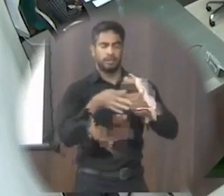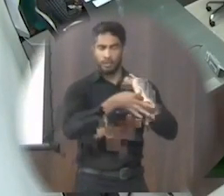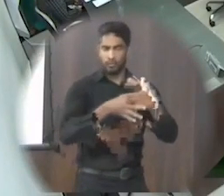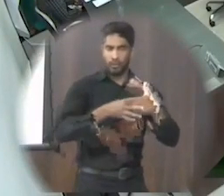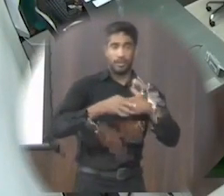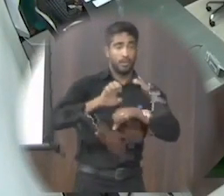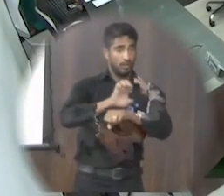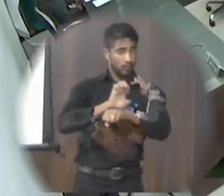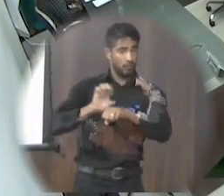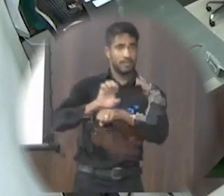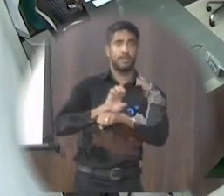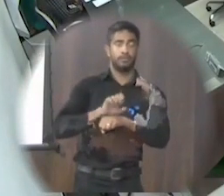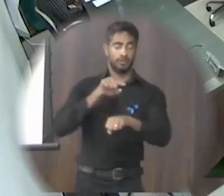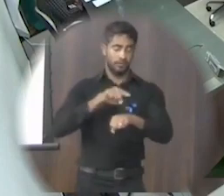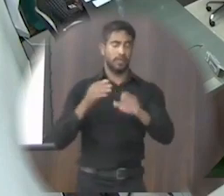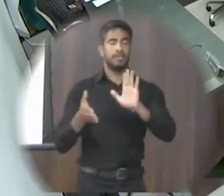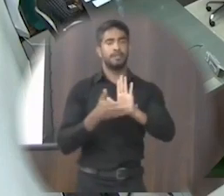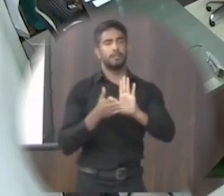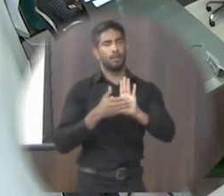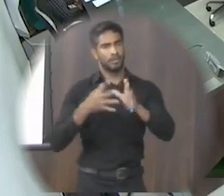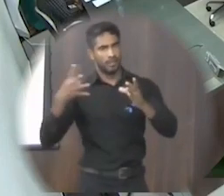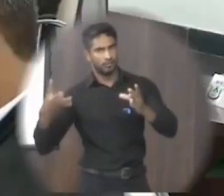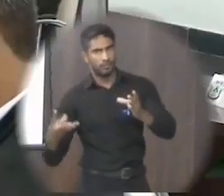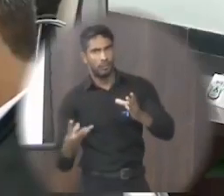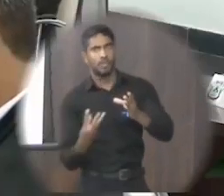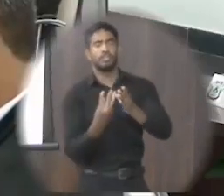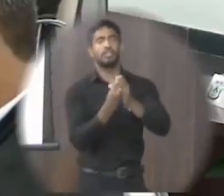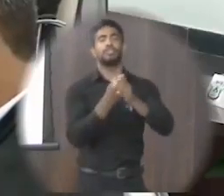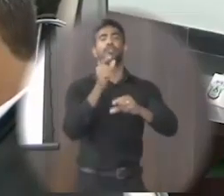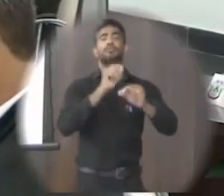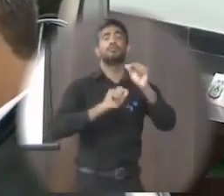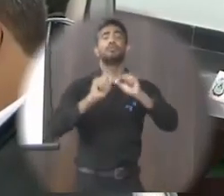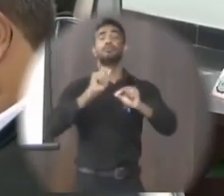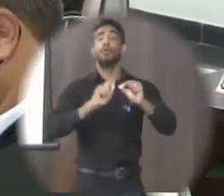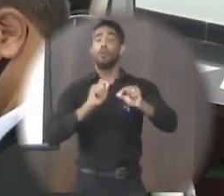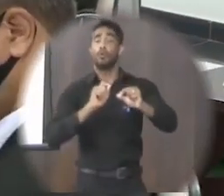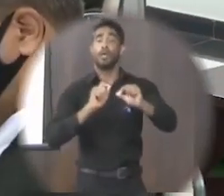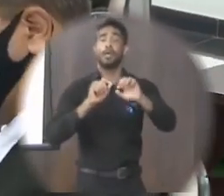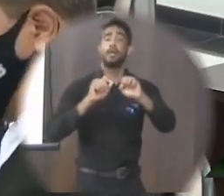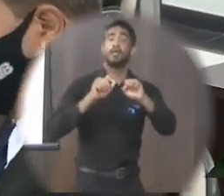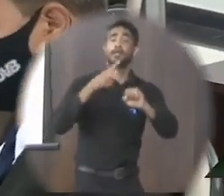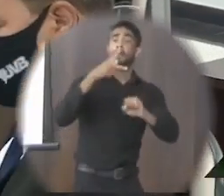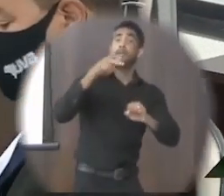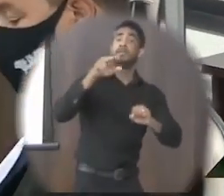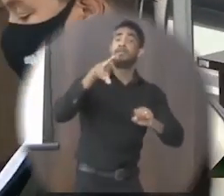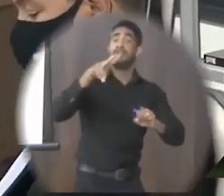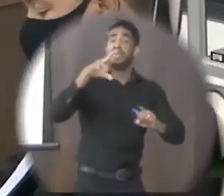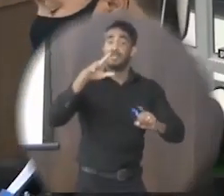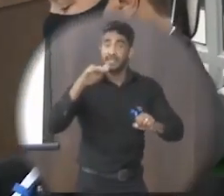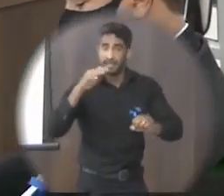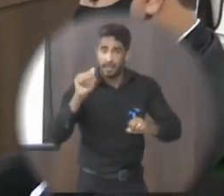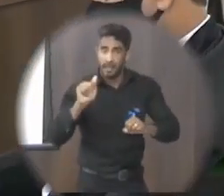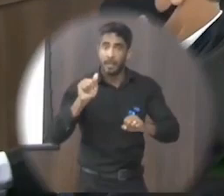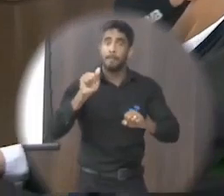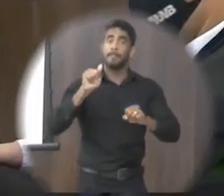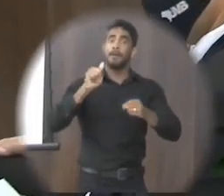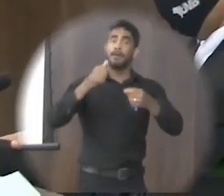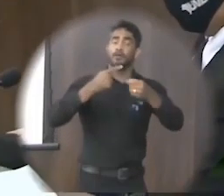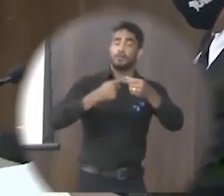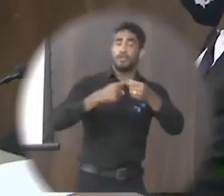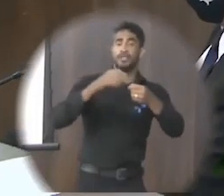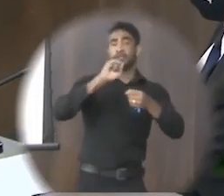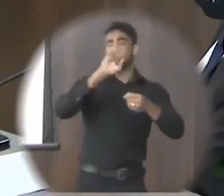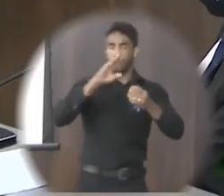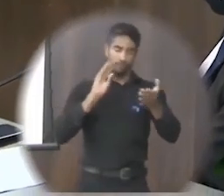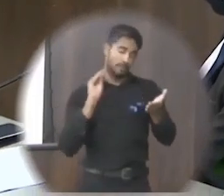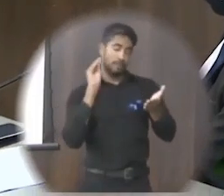Poder Executivo, o referido projeto institui o regime de previdência complementar no âmbito do município de Janaúba, fixa o